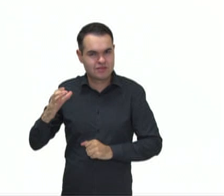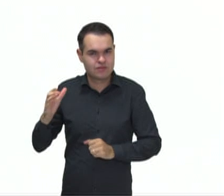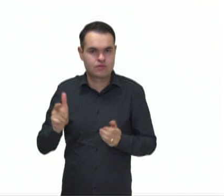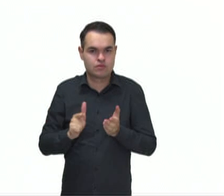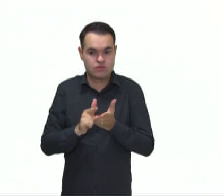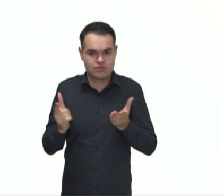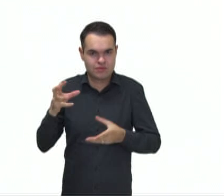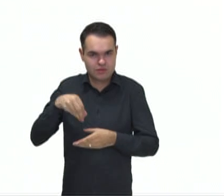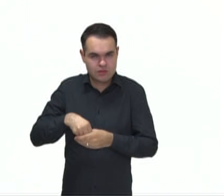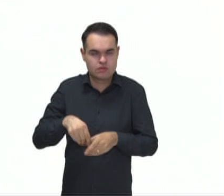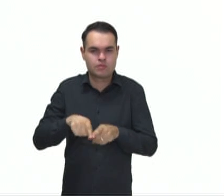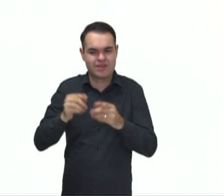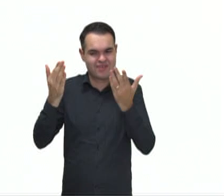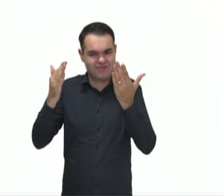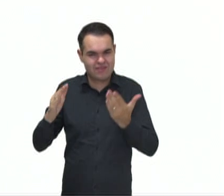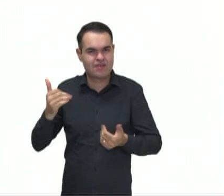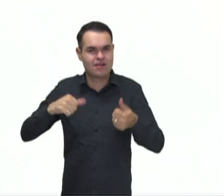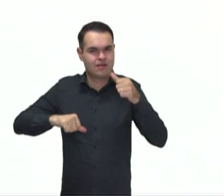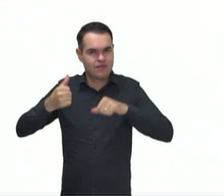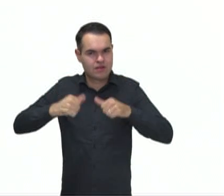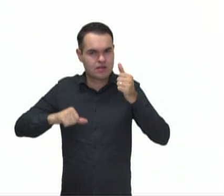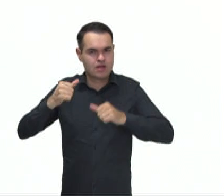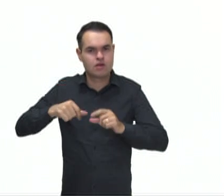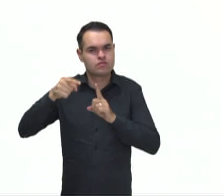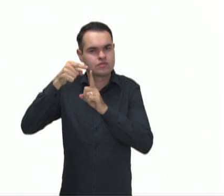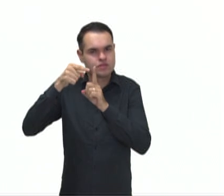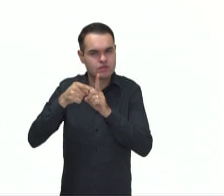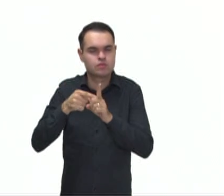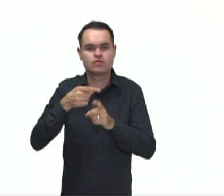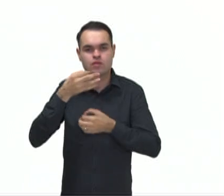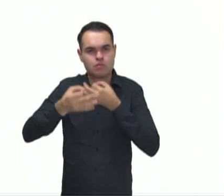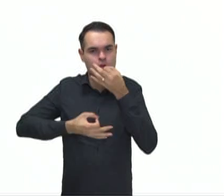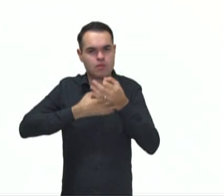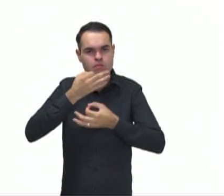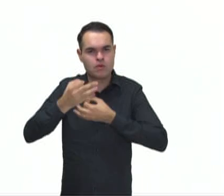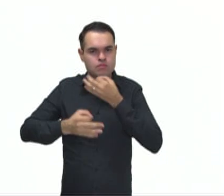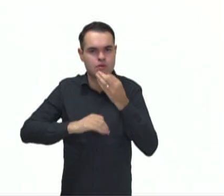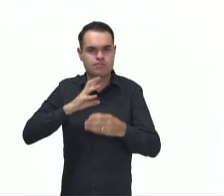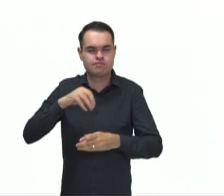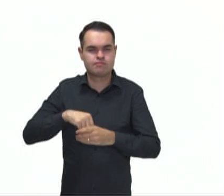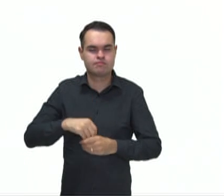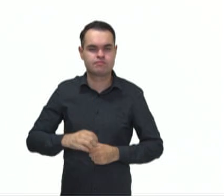utilizados, avaliar o tipo dos argumentos utilizados.